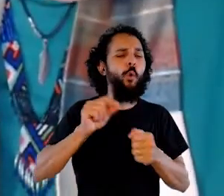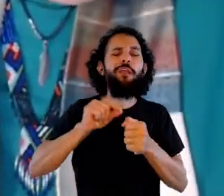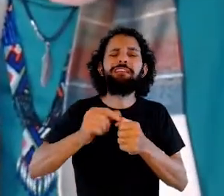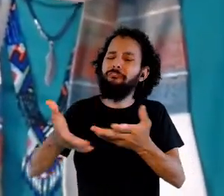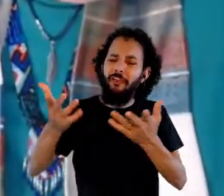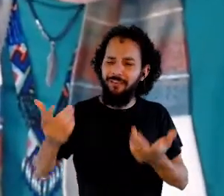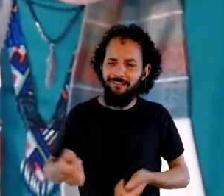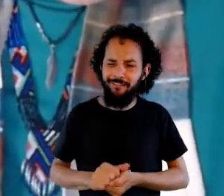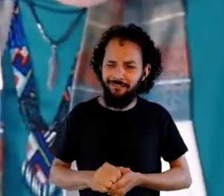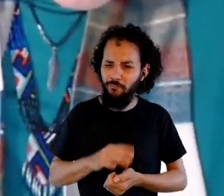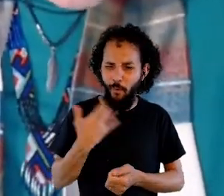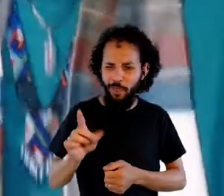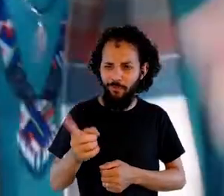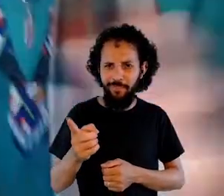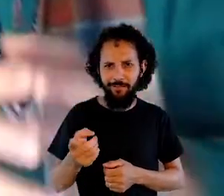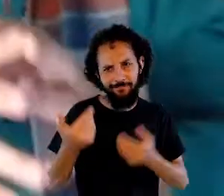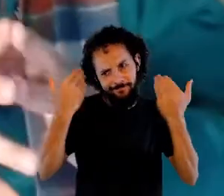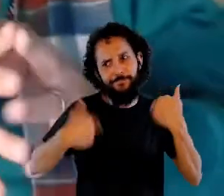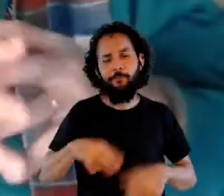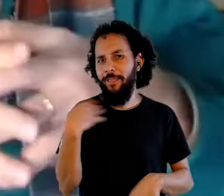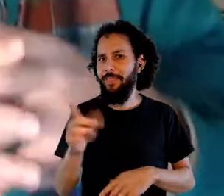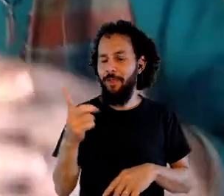né? Calma, não quero causar suspense.